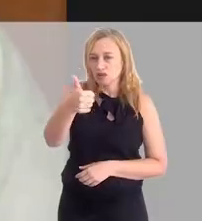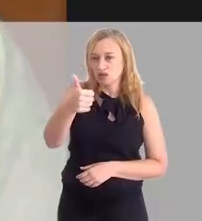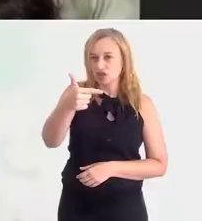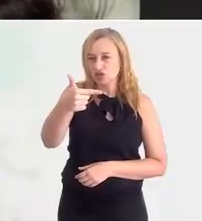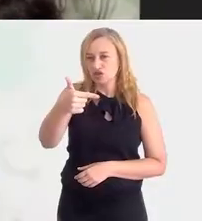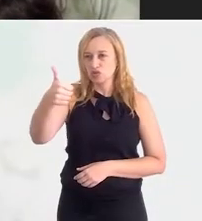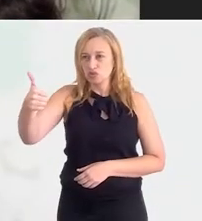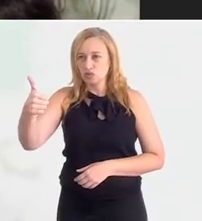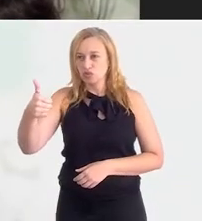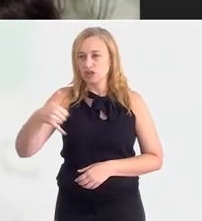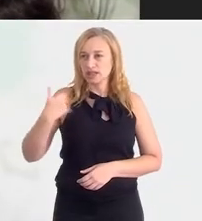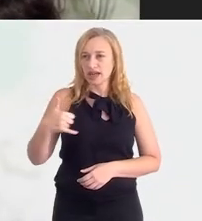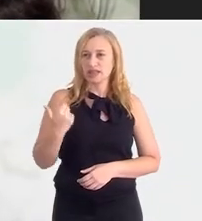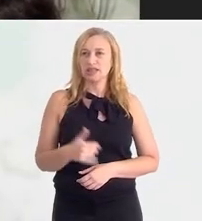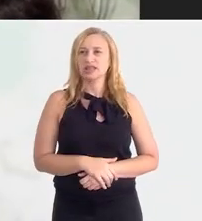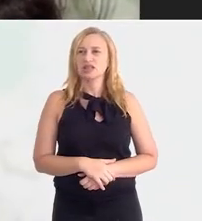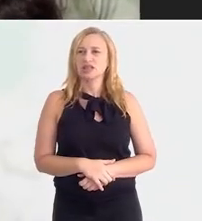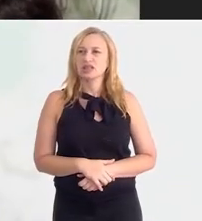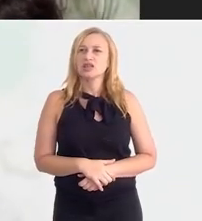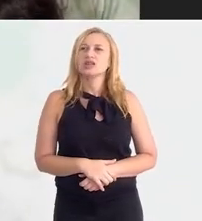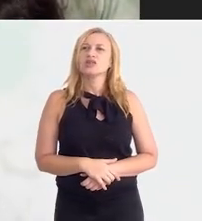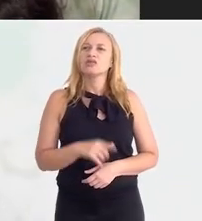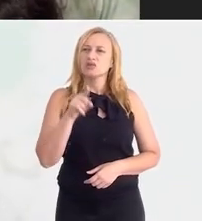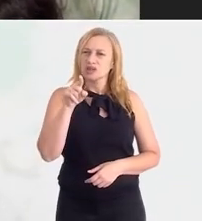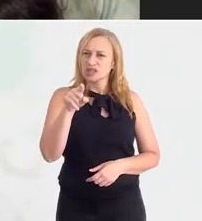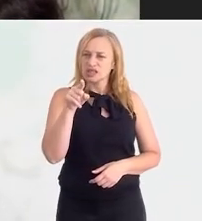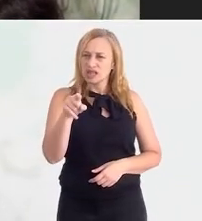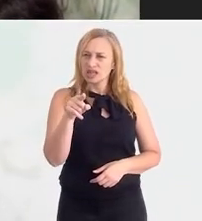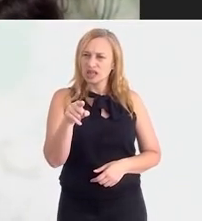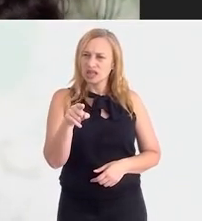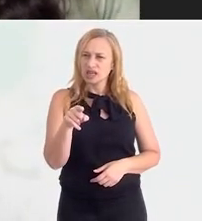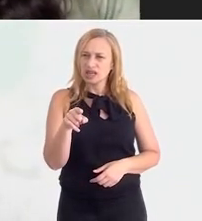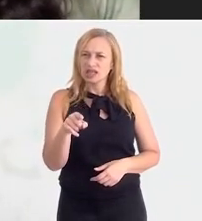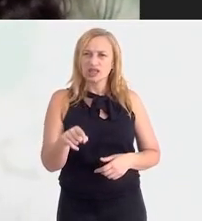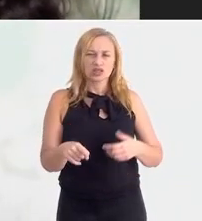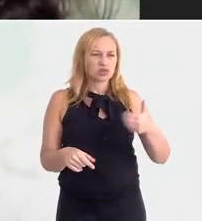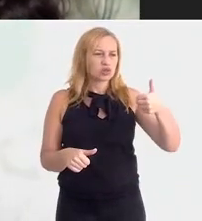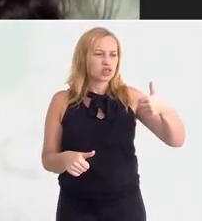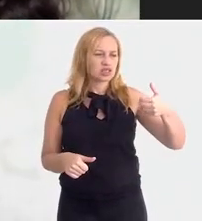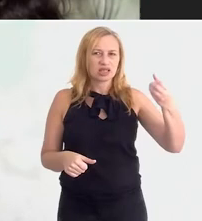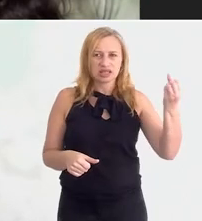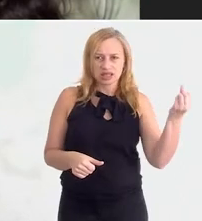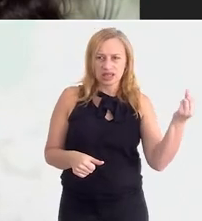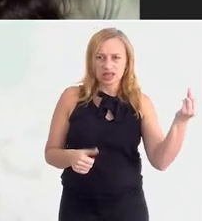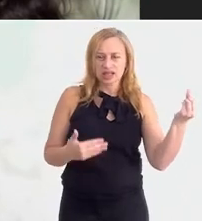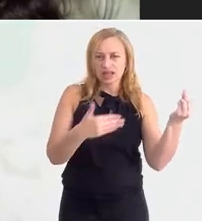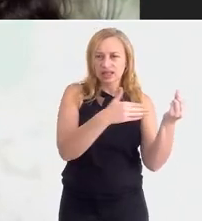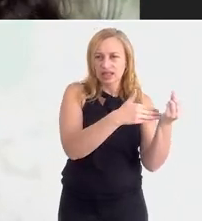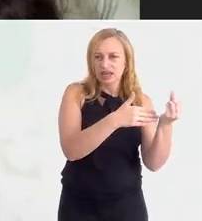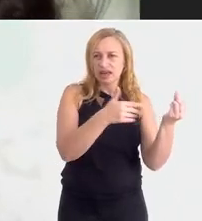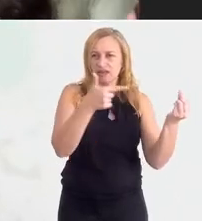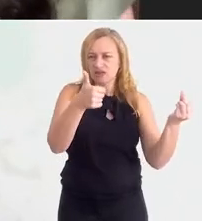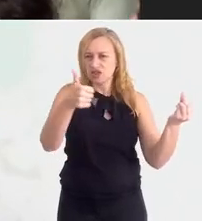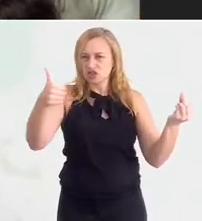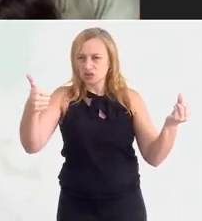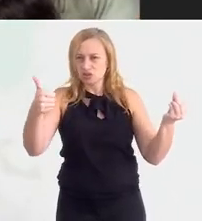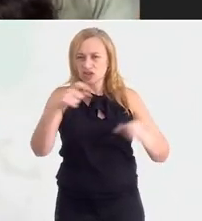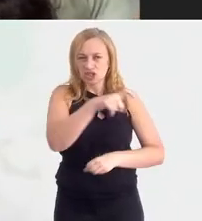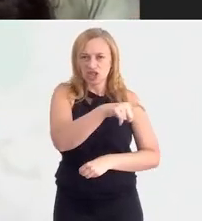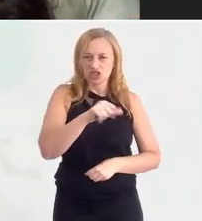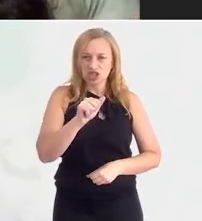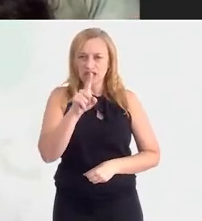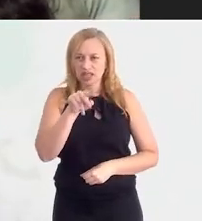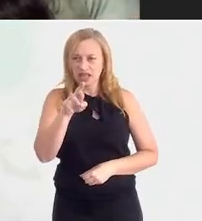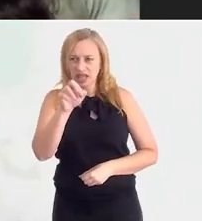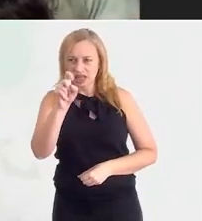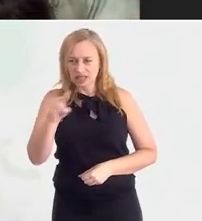para a universidade aos 21 anos de idade. Foi dos 17. Foi de Dos que. 16 aos 21, eu só joguei xadrez na vida. Mas aí